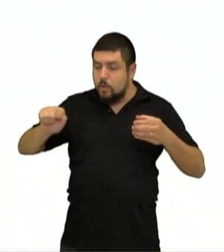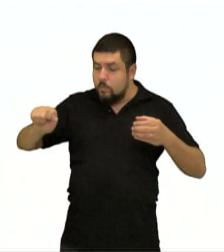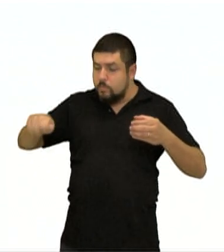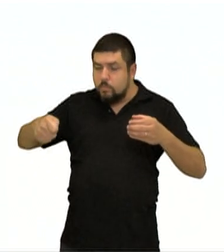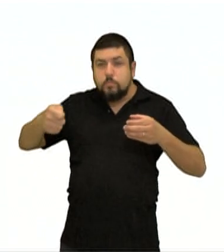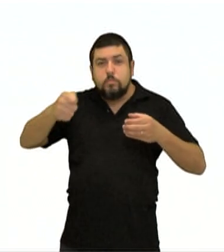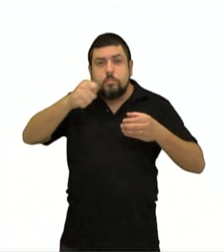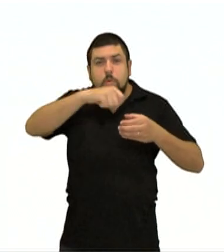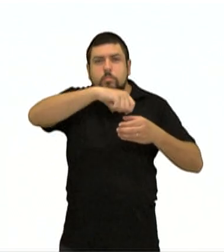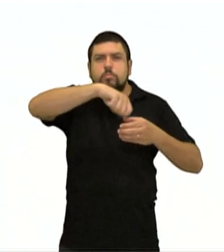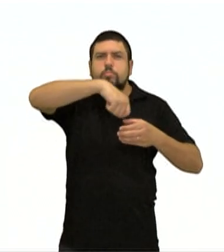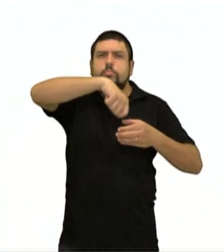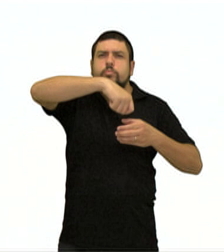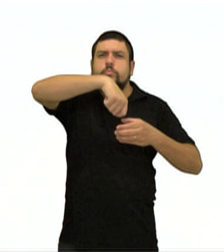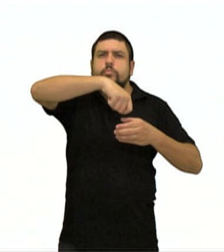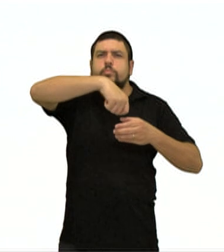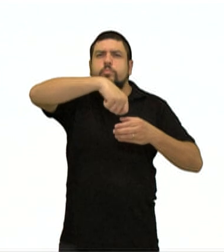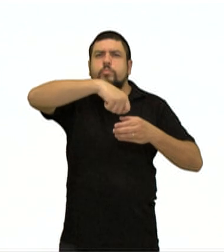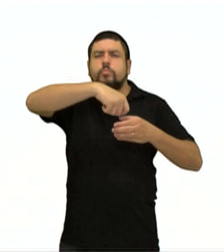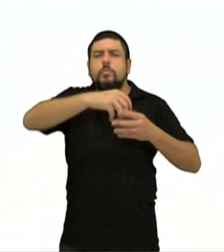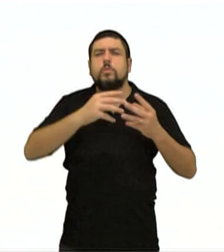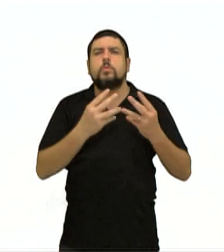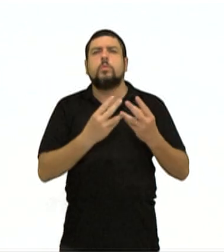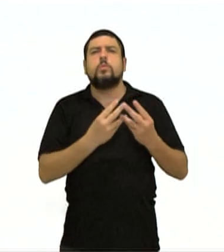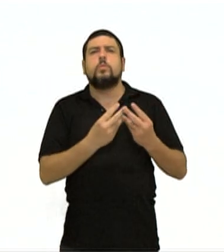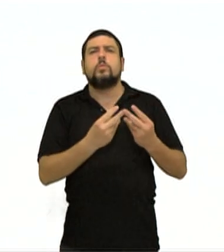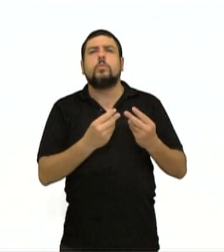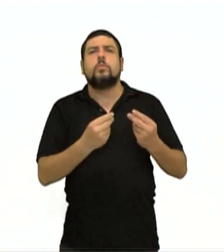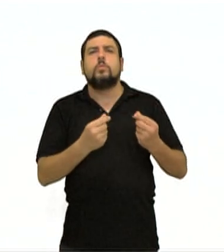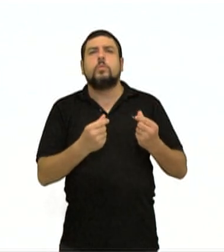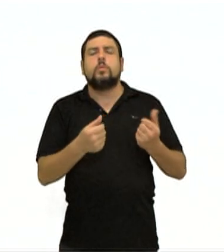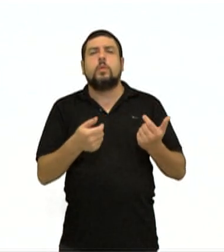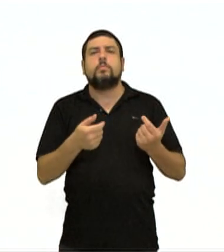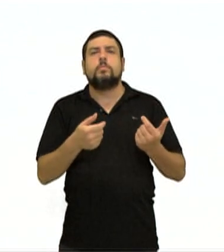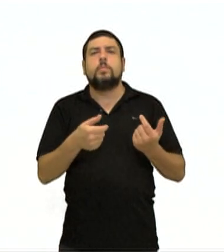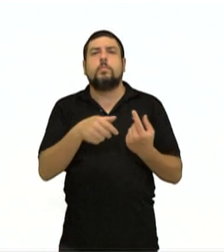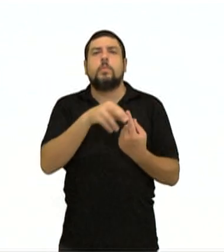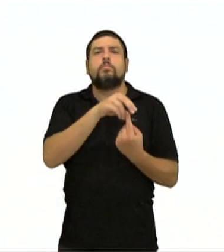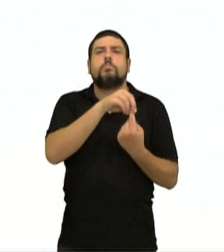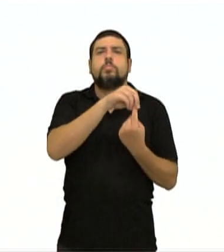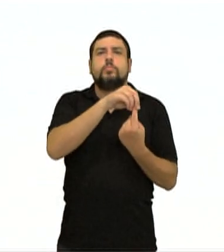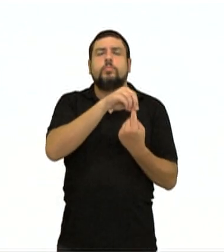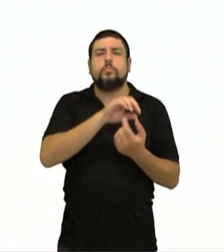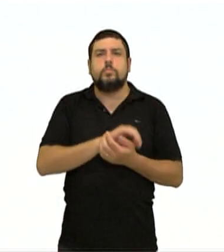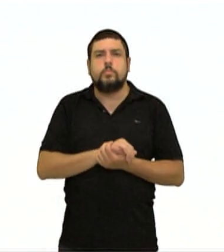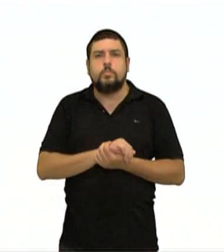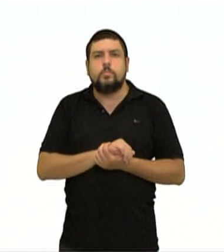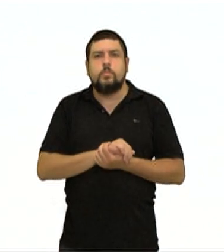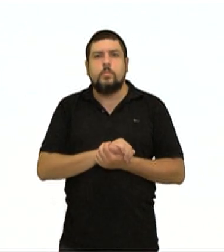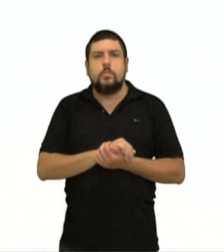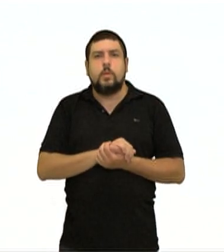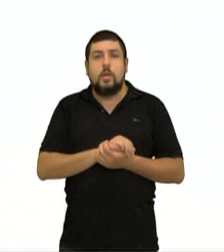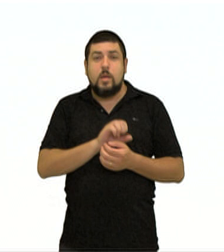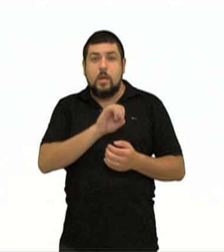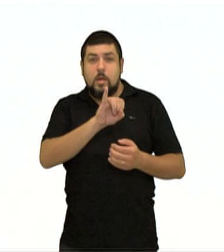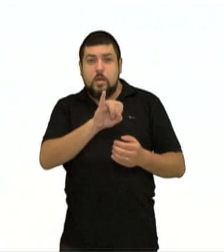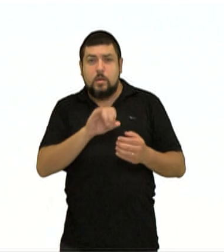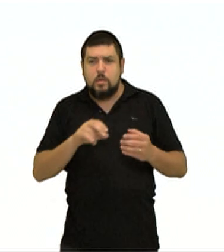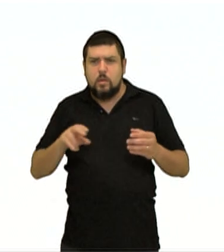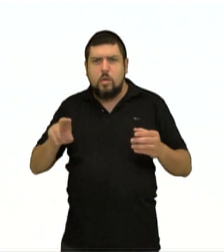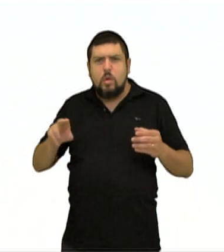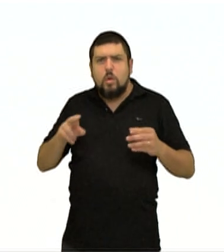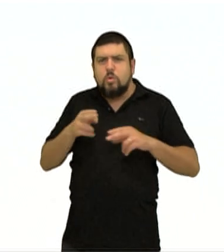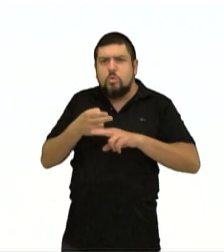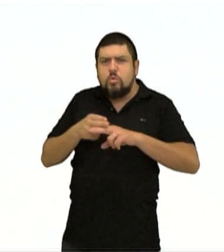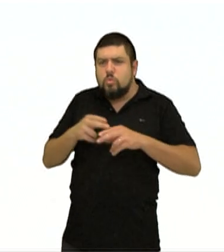ele vai misturar completamente, ficar homogêneo, uma única fase. Se eu colocar muito